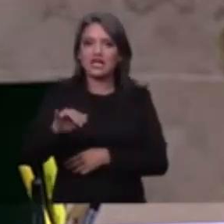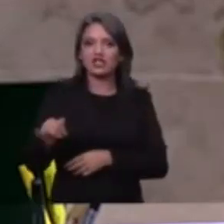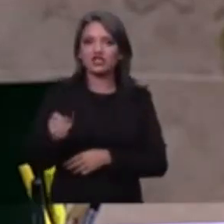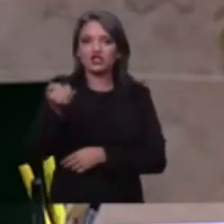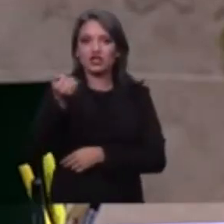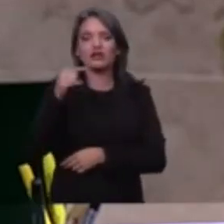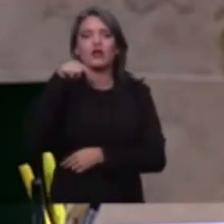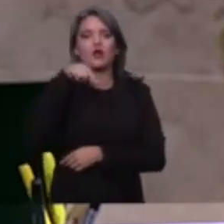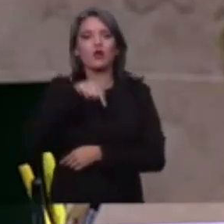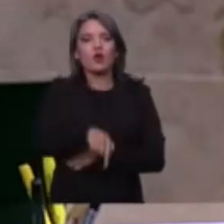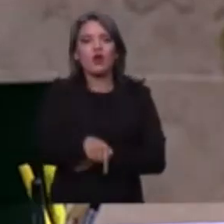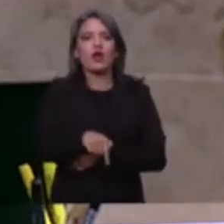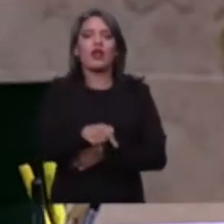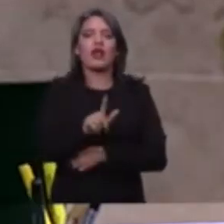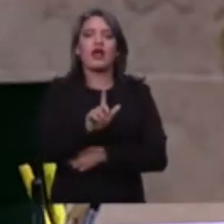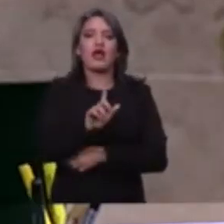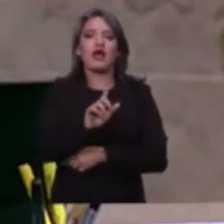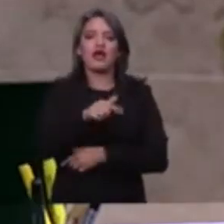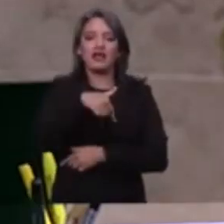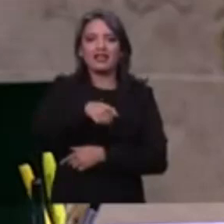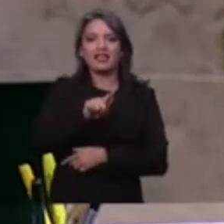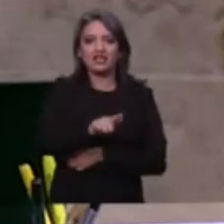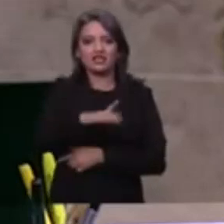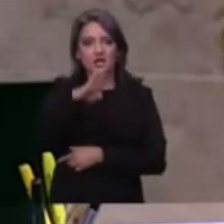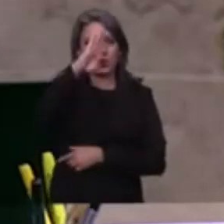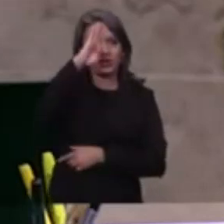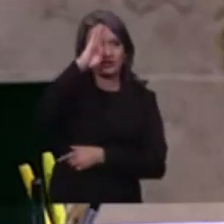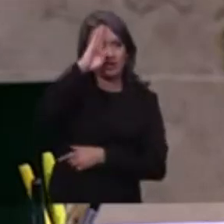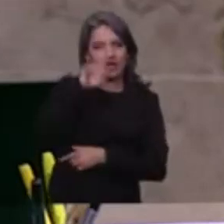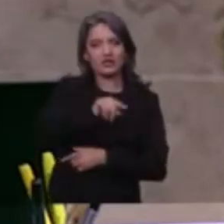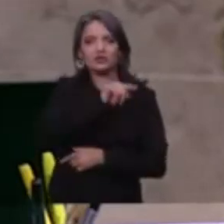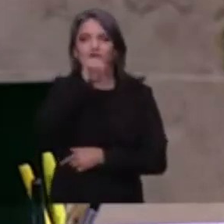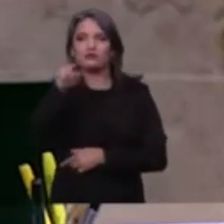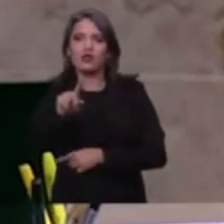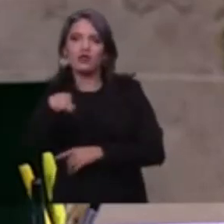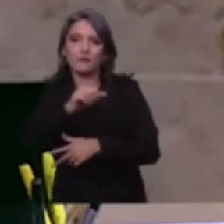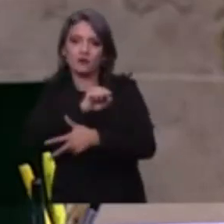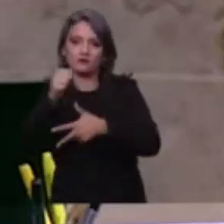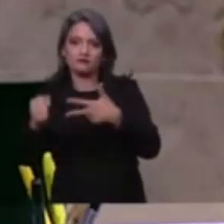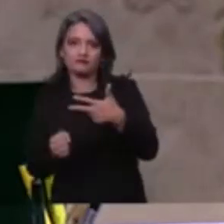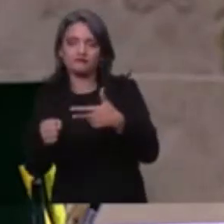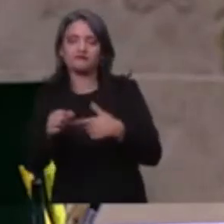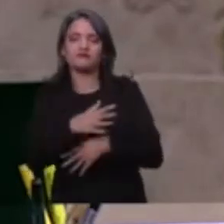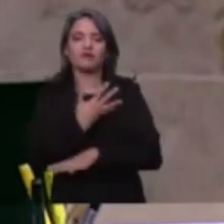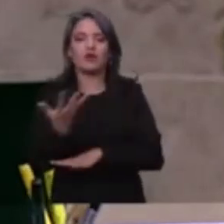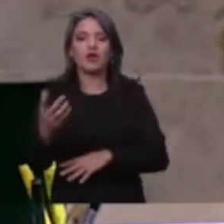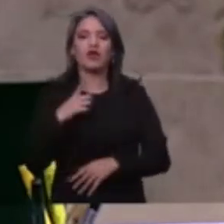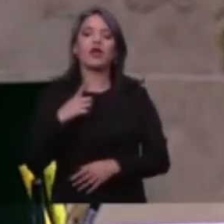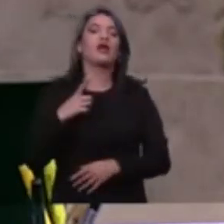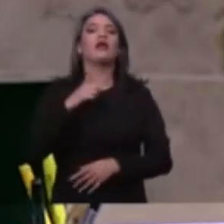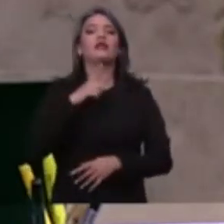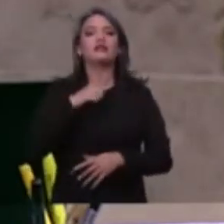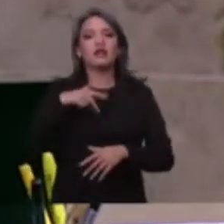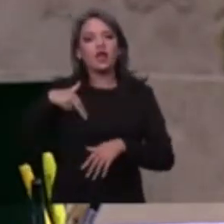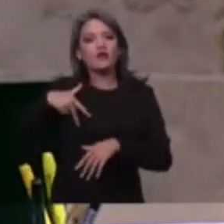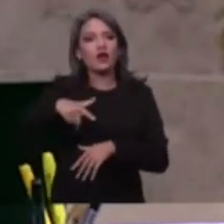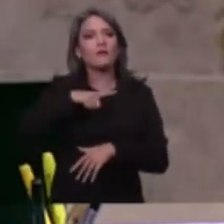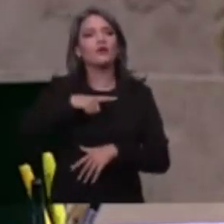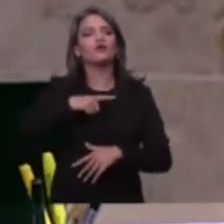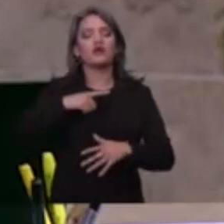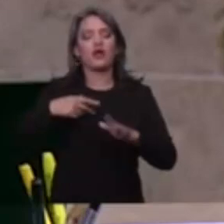Exército. Chegou por volta das 15 na Praça dos Três Poderes. D. Que passou por revista policial no trajeto.